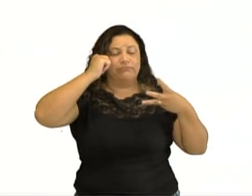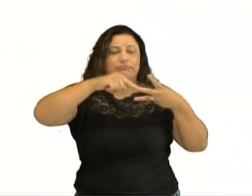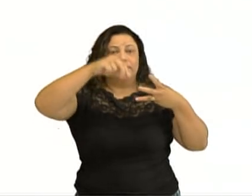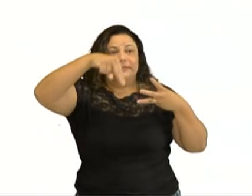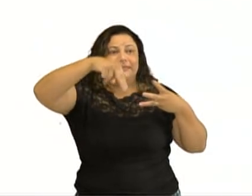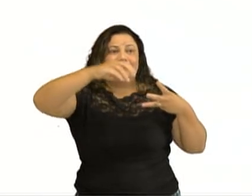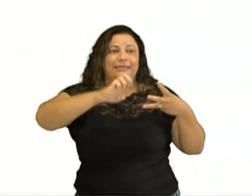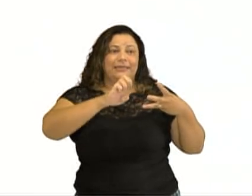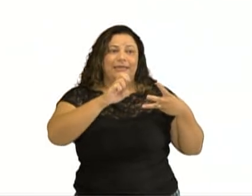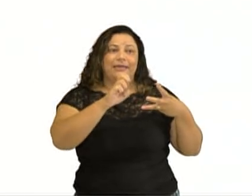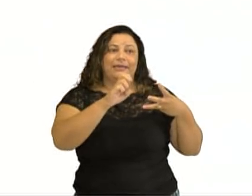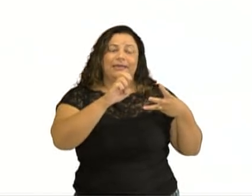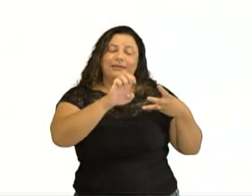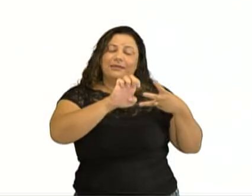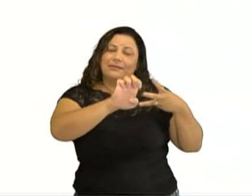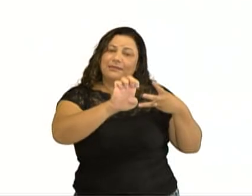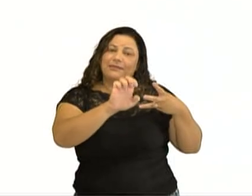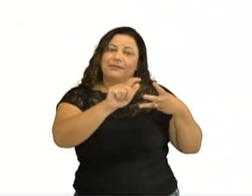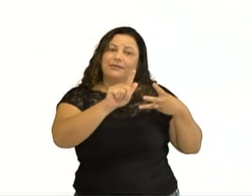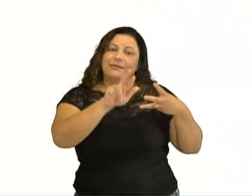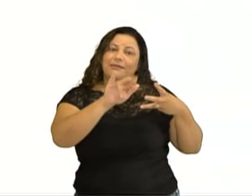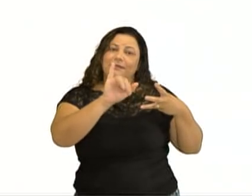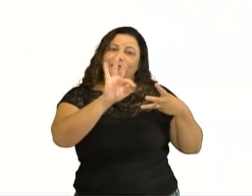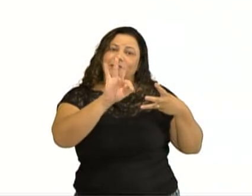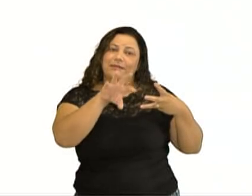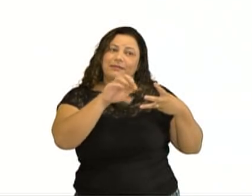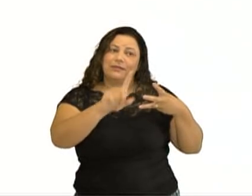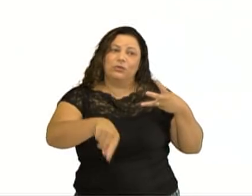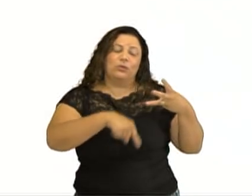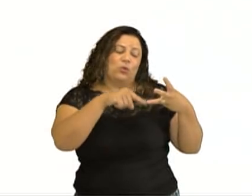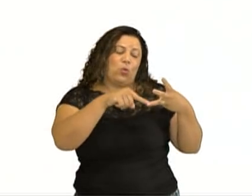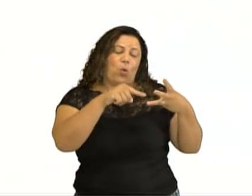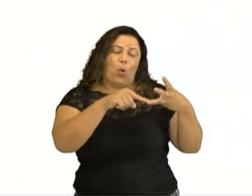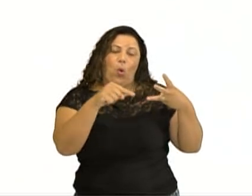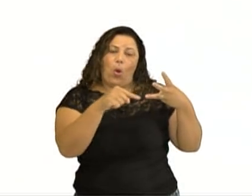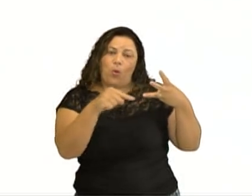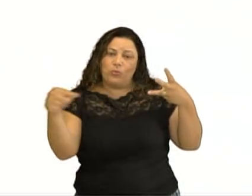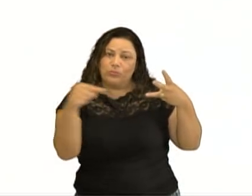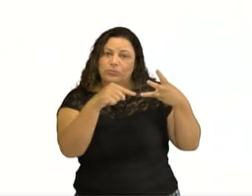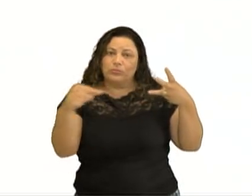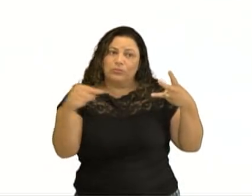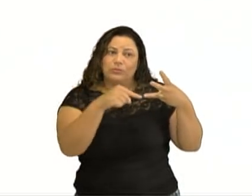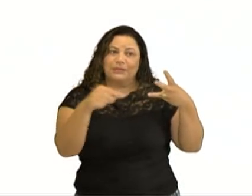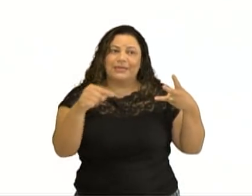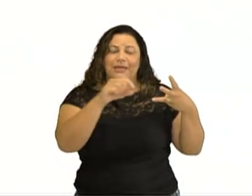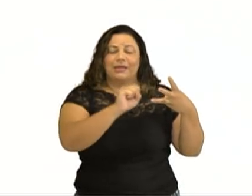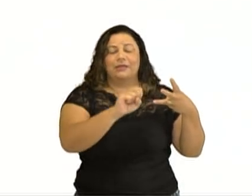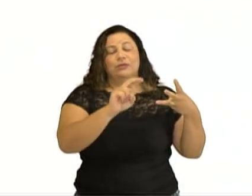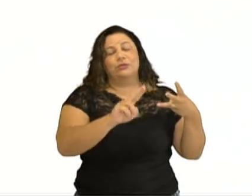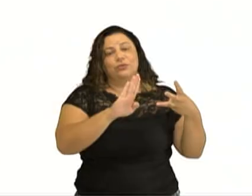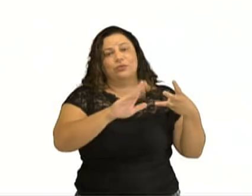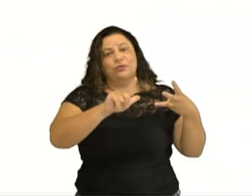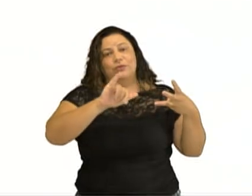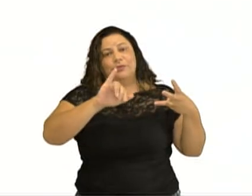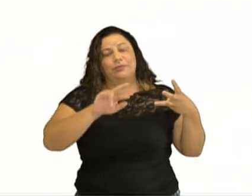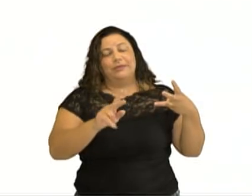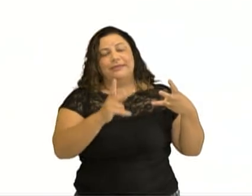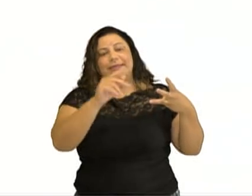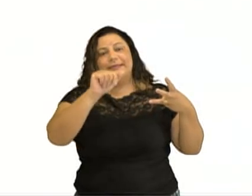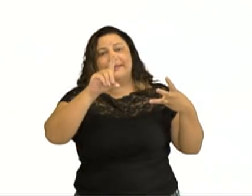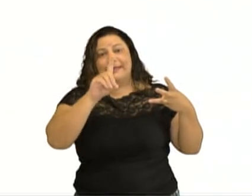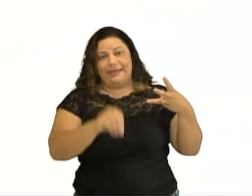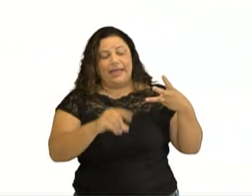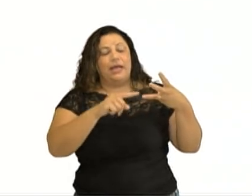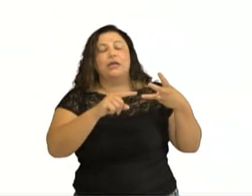mais forte. Ou ainda em sublinhado, passar um traço embaixo do nome do animal. E aí, quem estiver lendo o